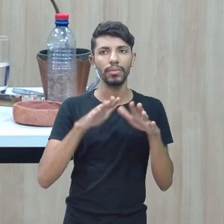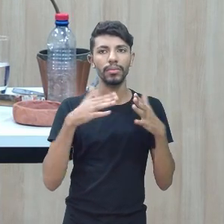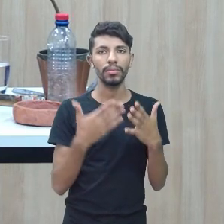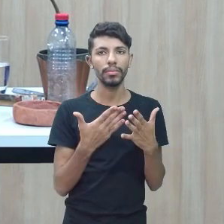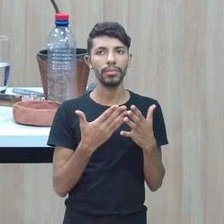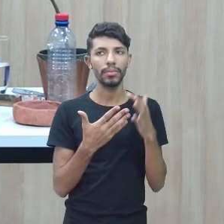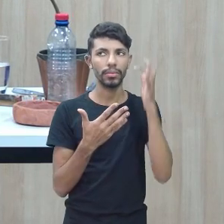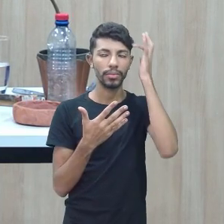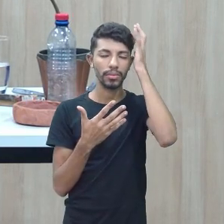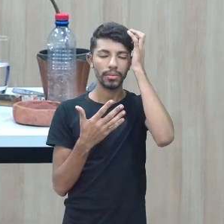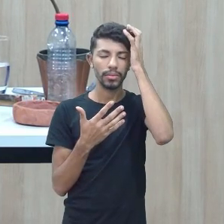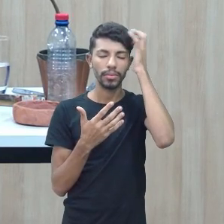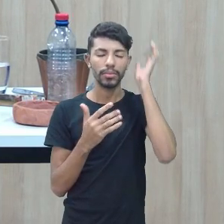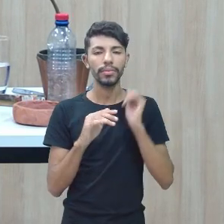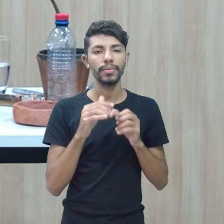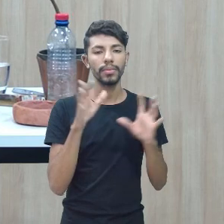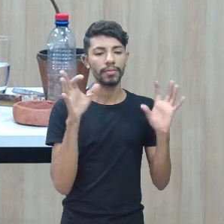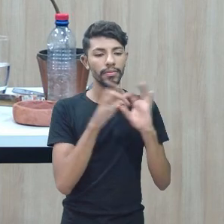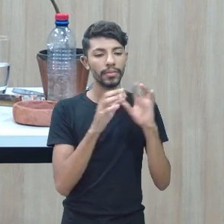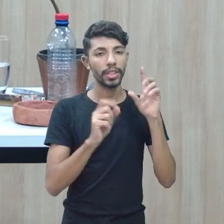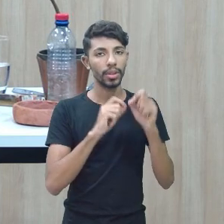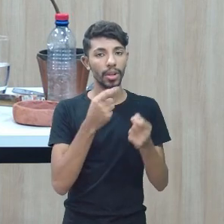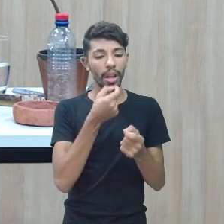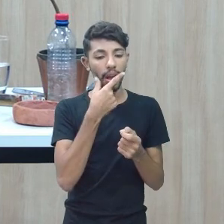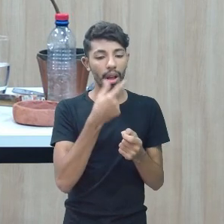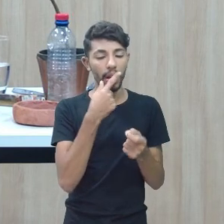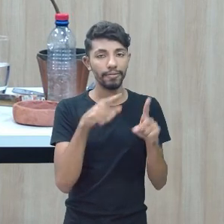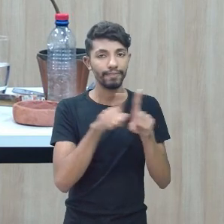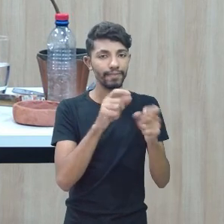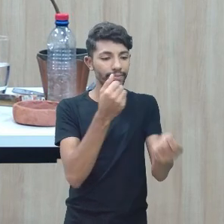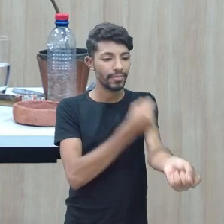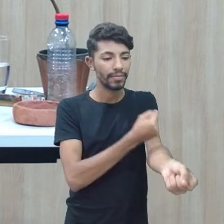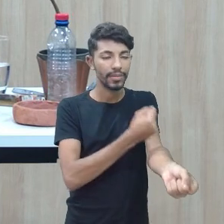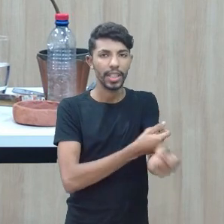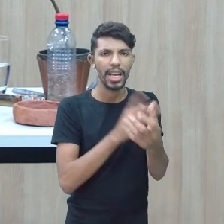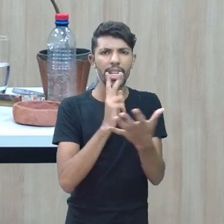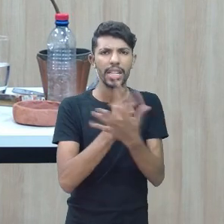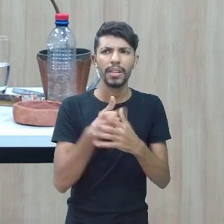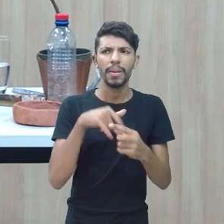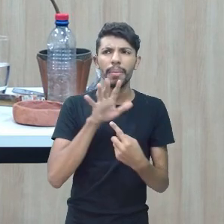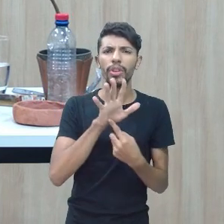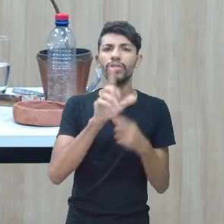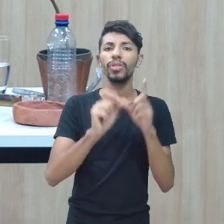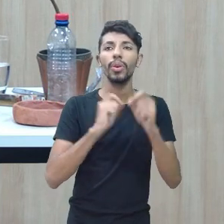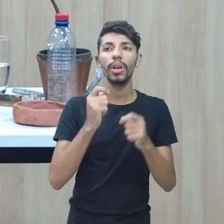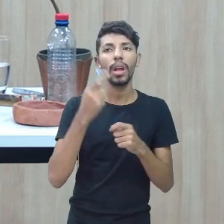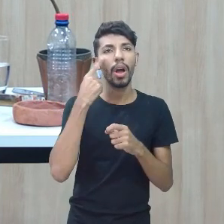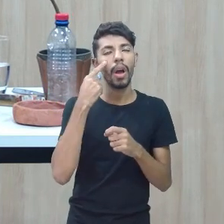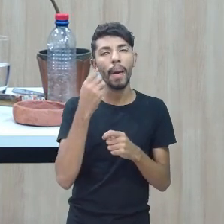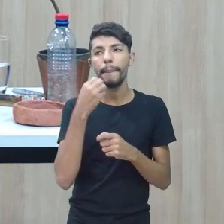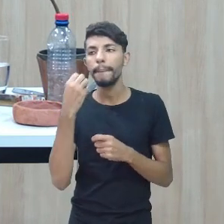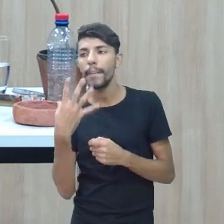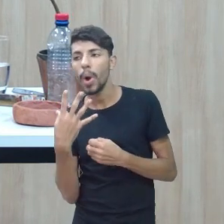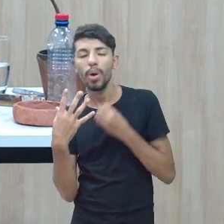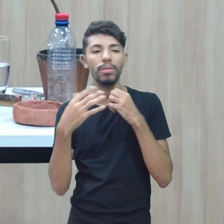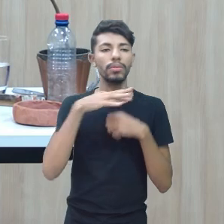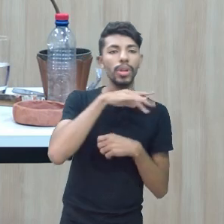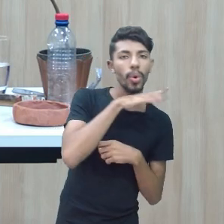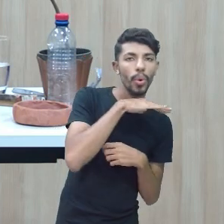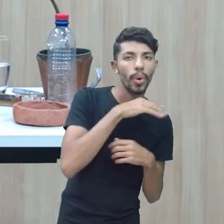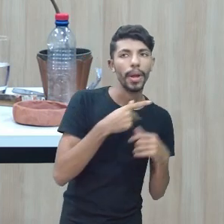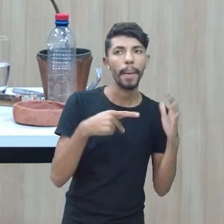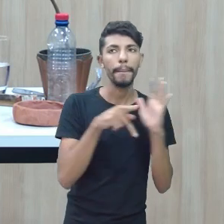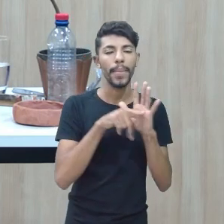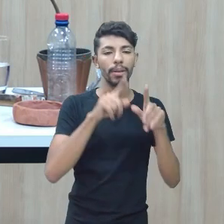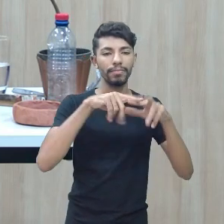medicamentos e drogas, a gente vai trazer aí, sempre pensando nos benefícios e dos malefícios